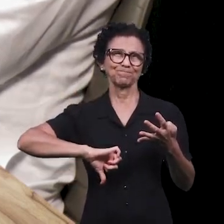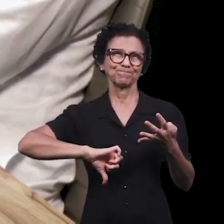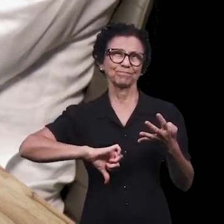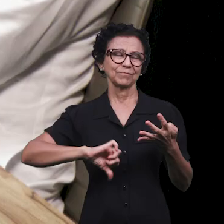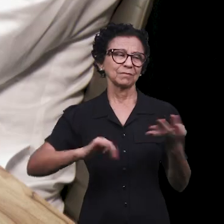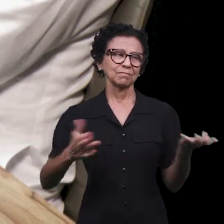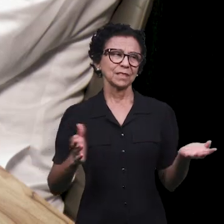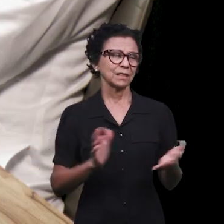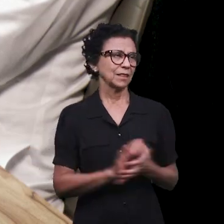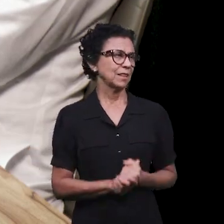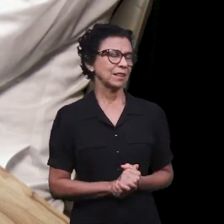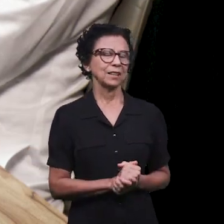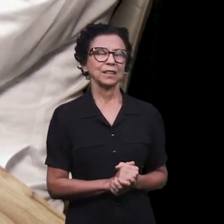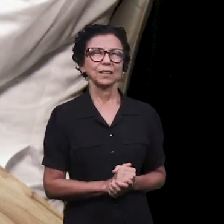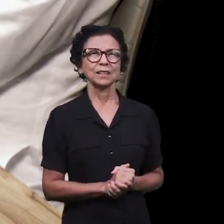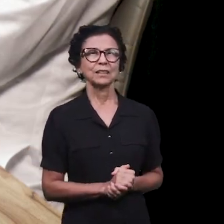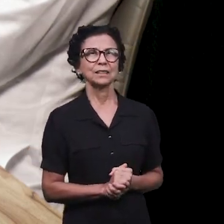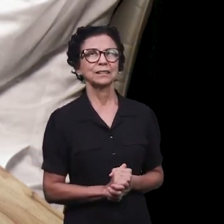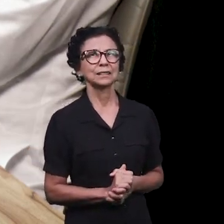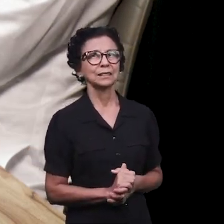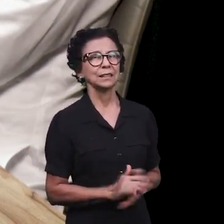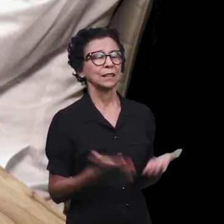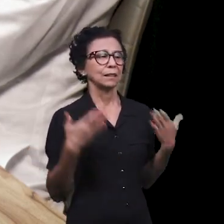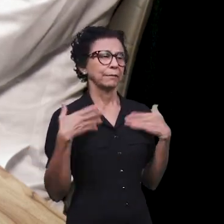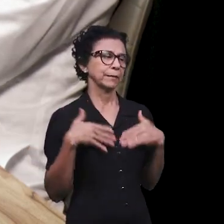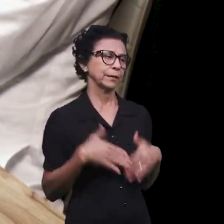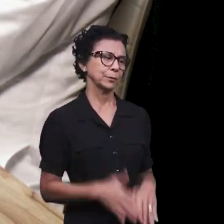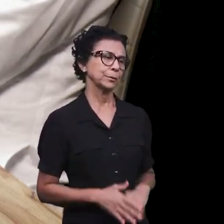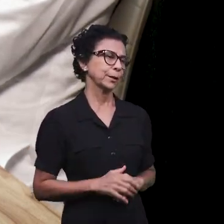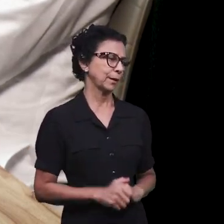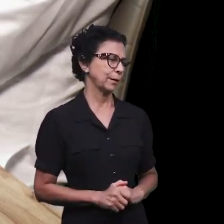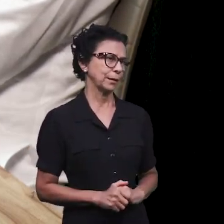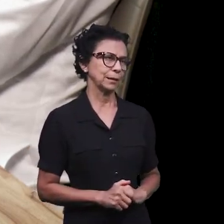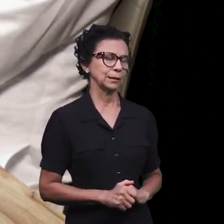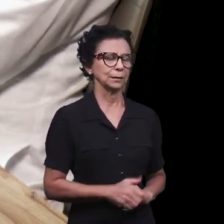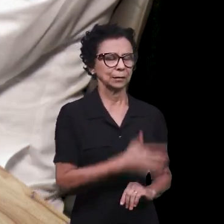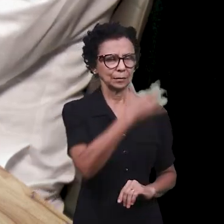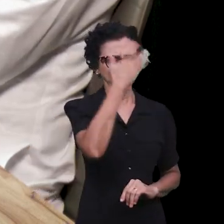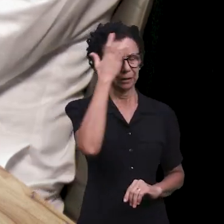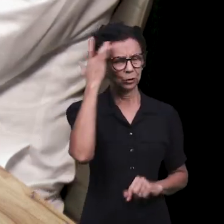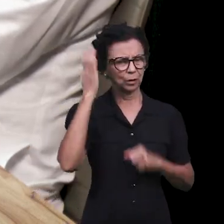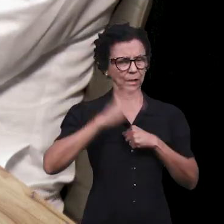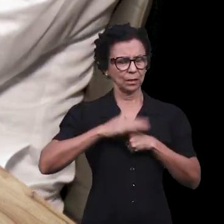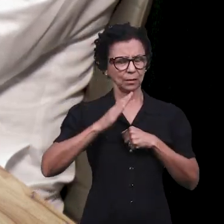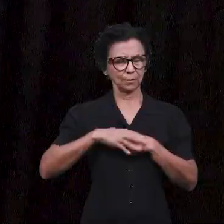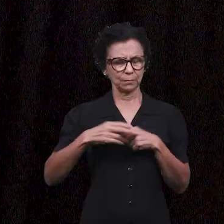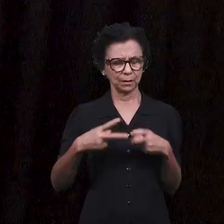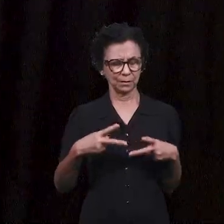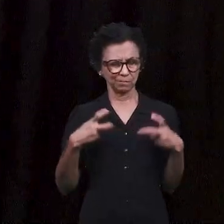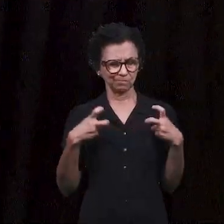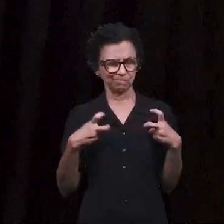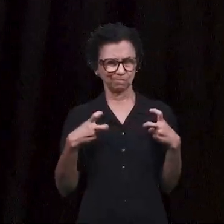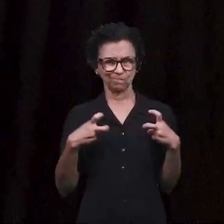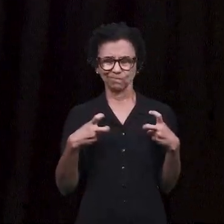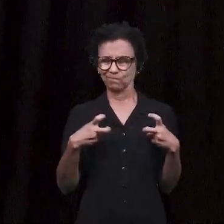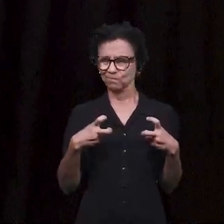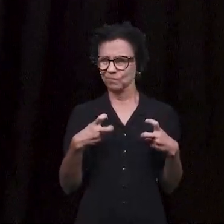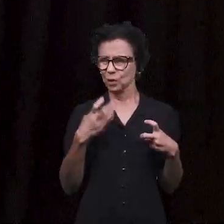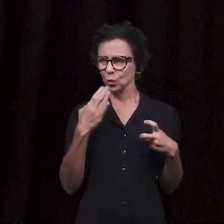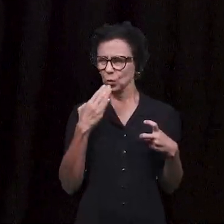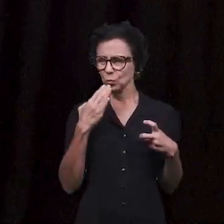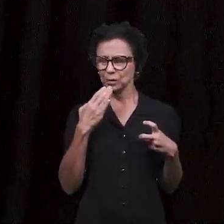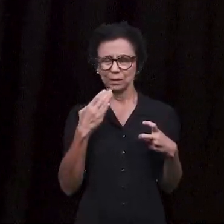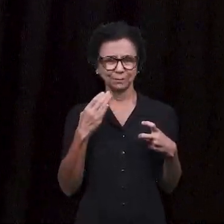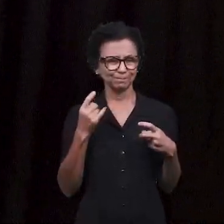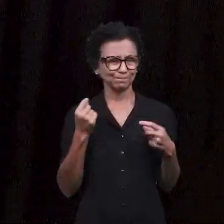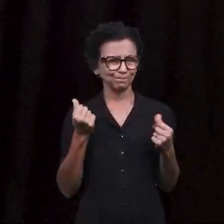algo natural. Realmente a pessoa... consumiu já. Exatamente. A pessoa ela vai perceber que ter feito o consumo